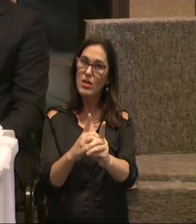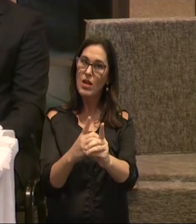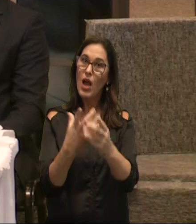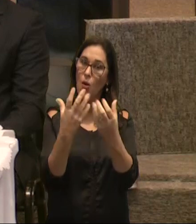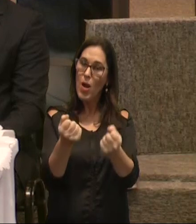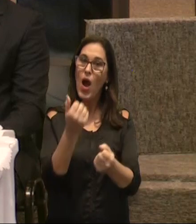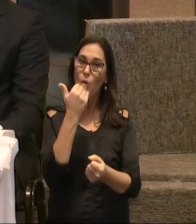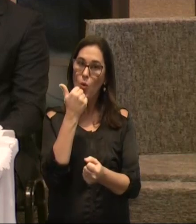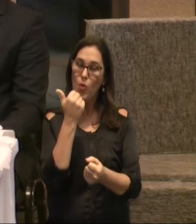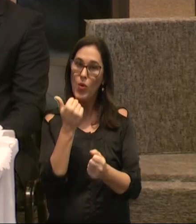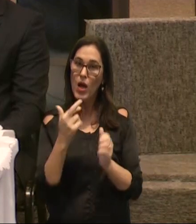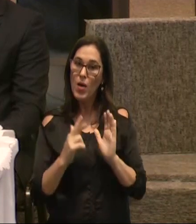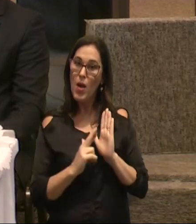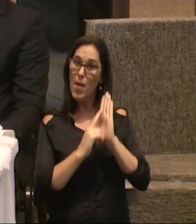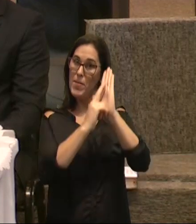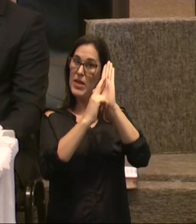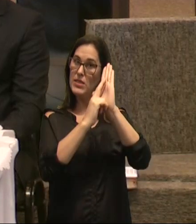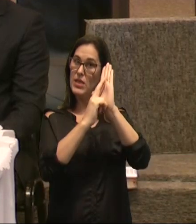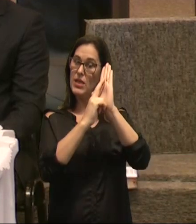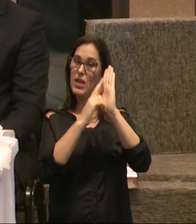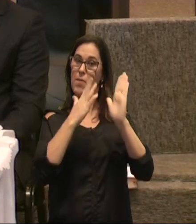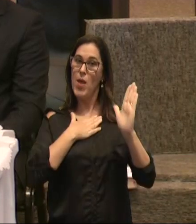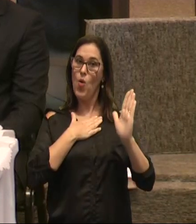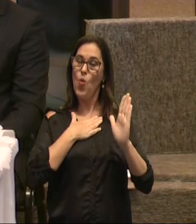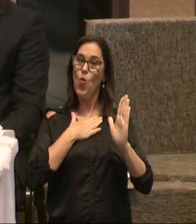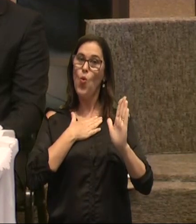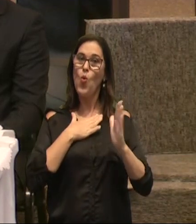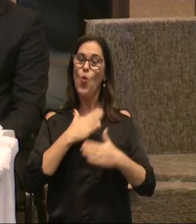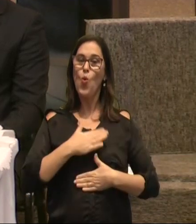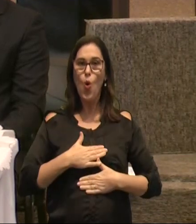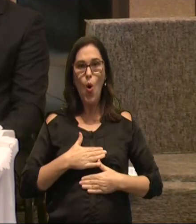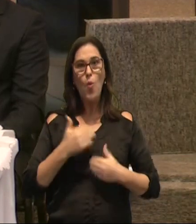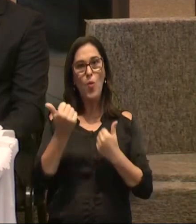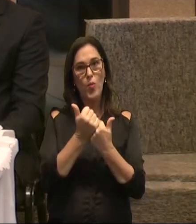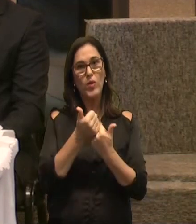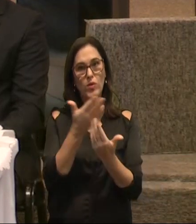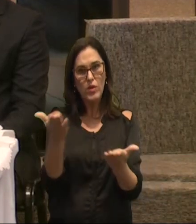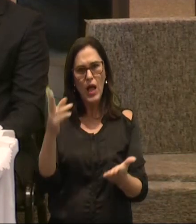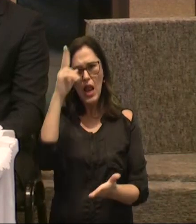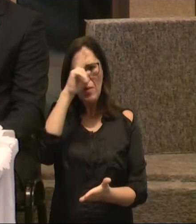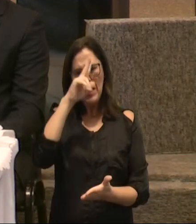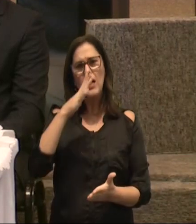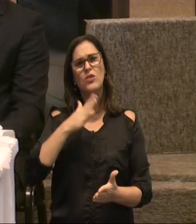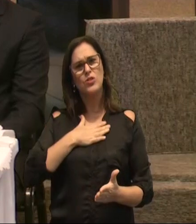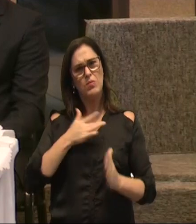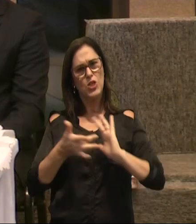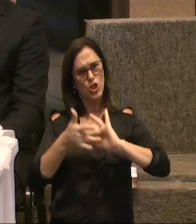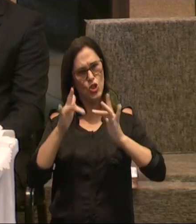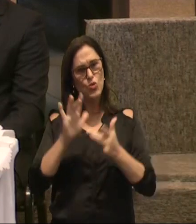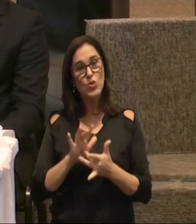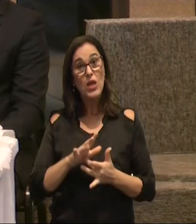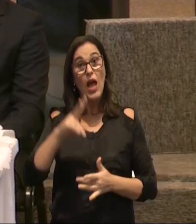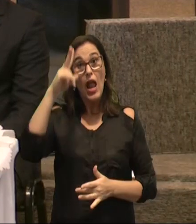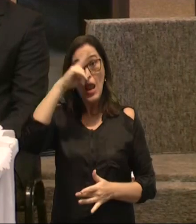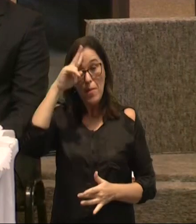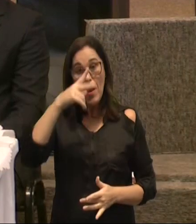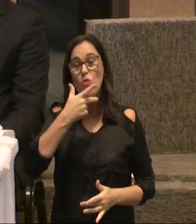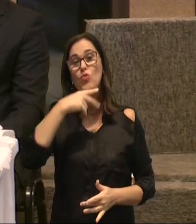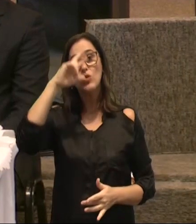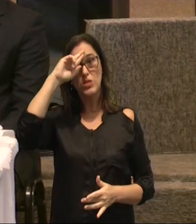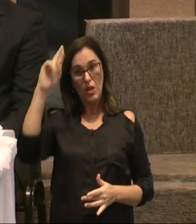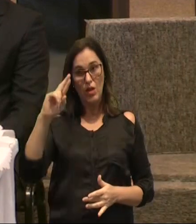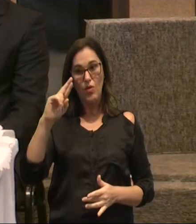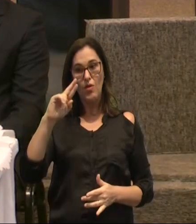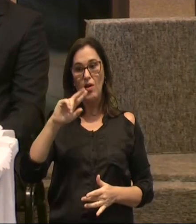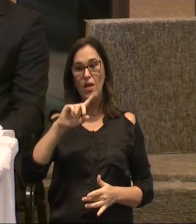e comei, este é o meu corpo que é dado por vós. Fazer isto em memória de mim. Nós vamos comer em memória do Senhor.